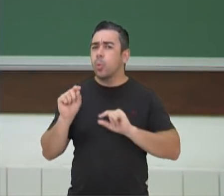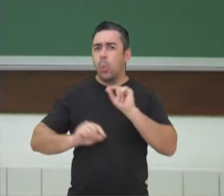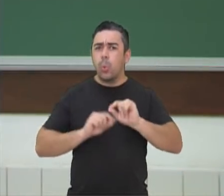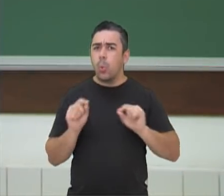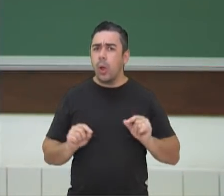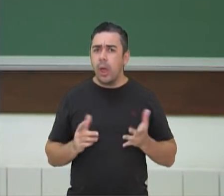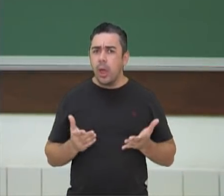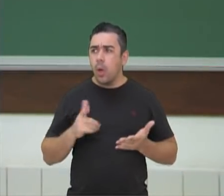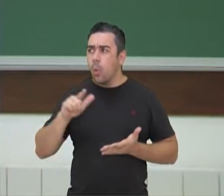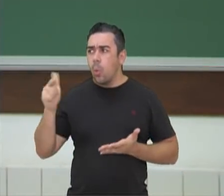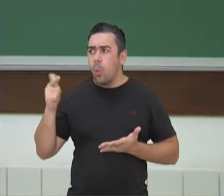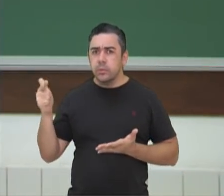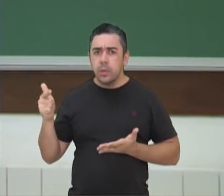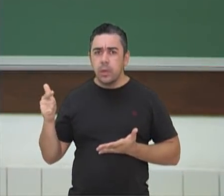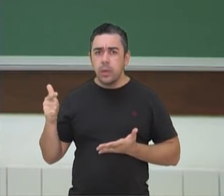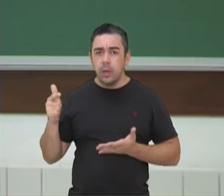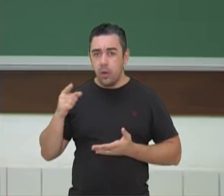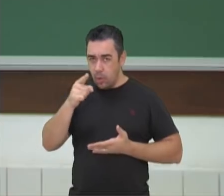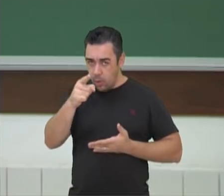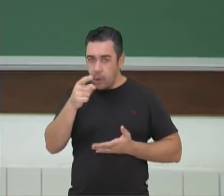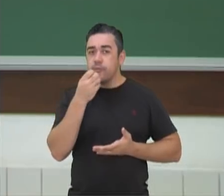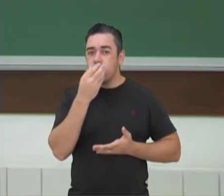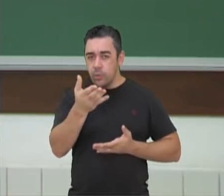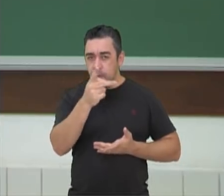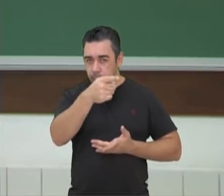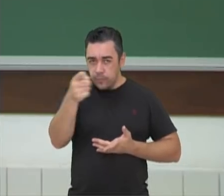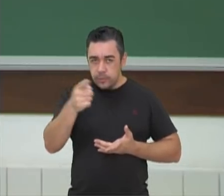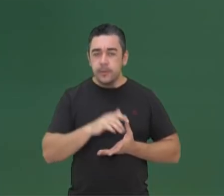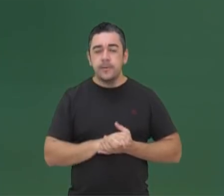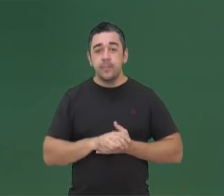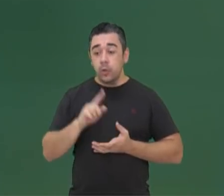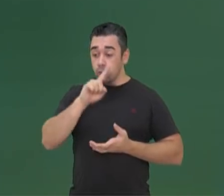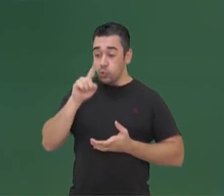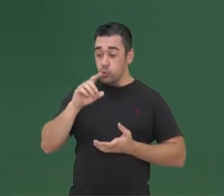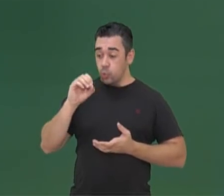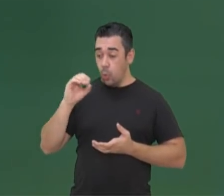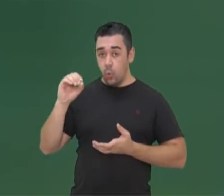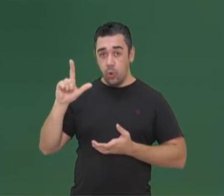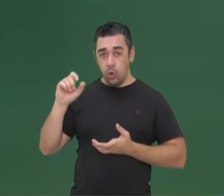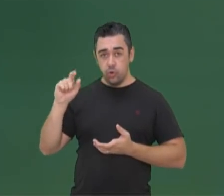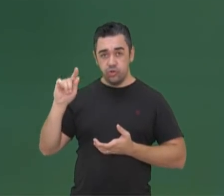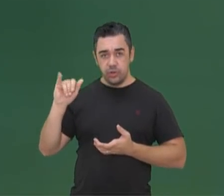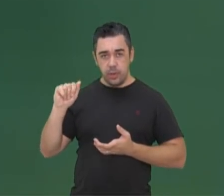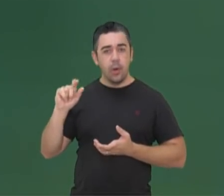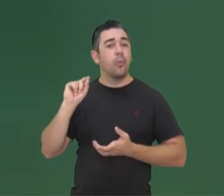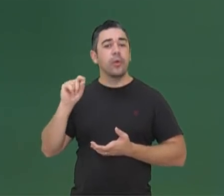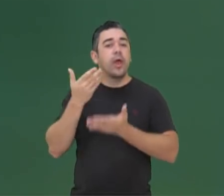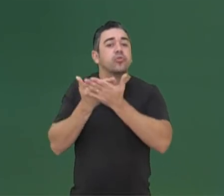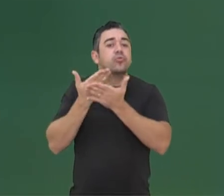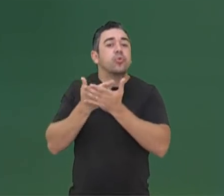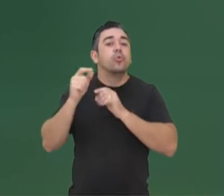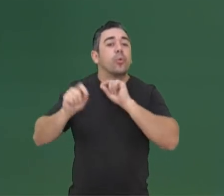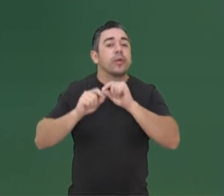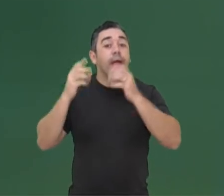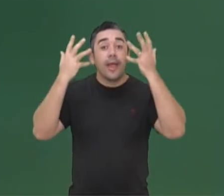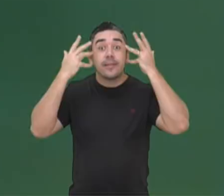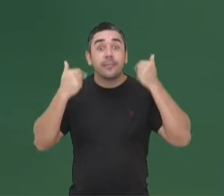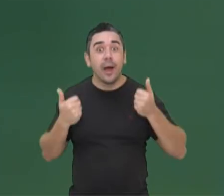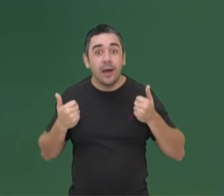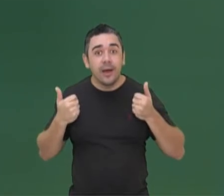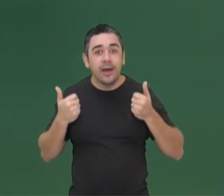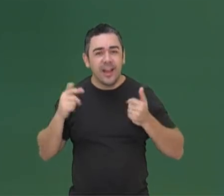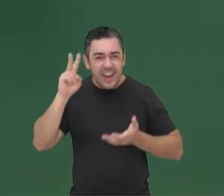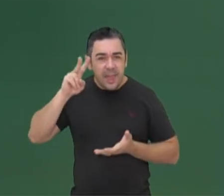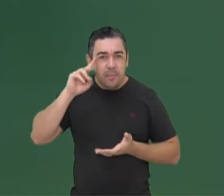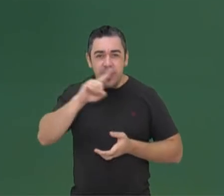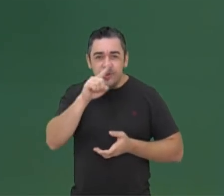as outras? Quais são as outras? Vou contar para vocês. Zoologia é aquela ciência que estuda os animais. Lembra